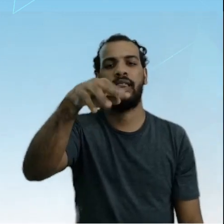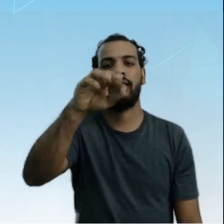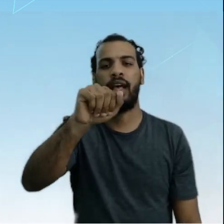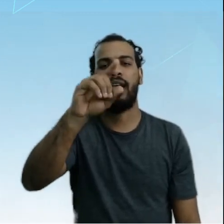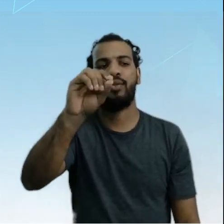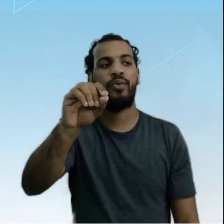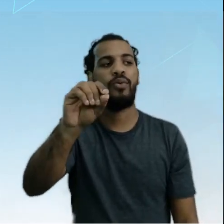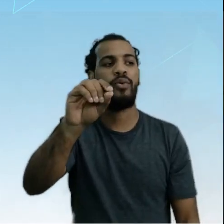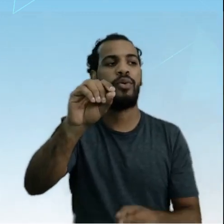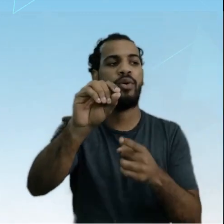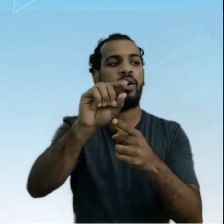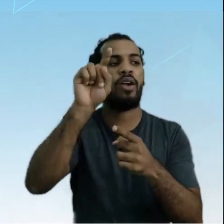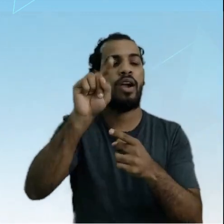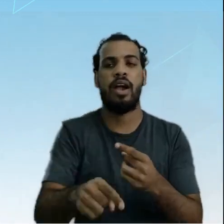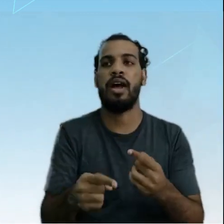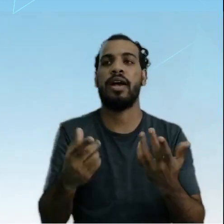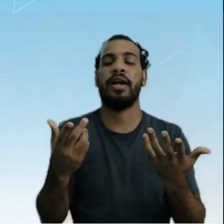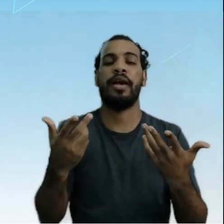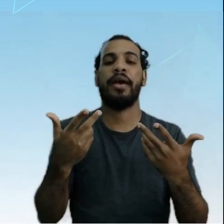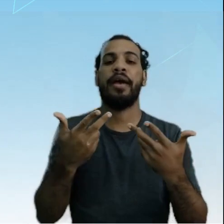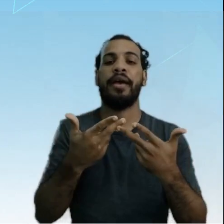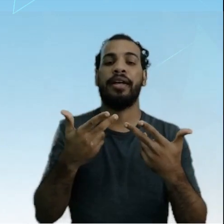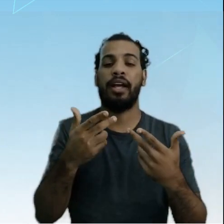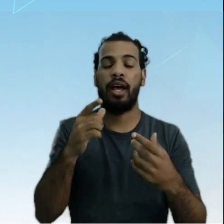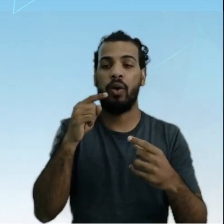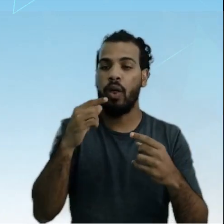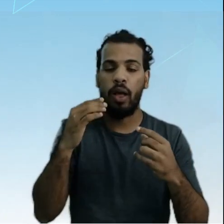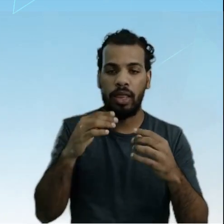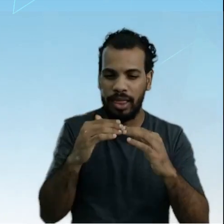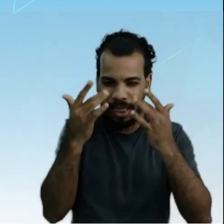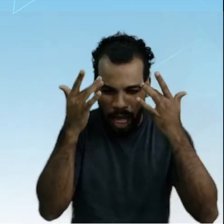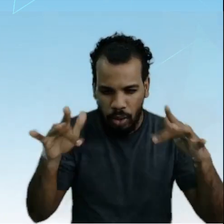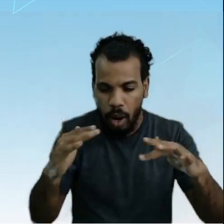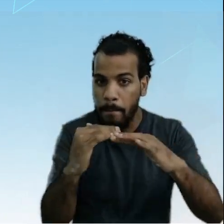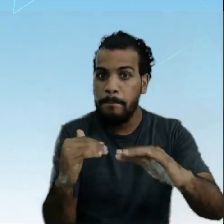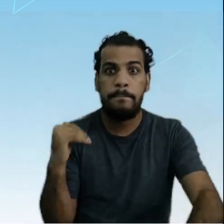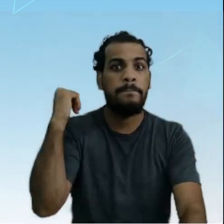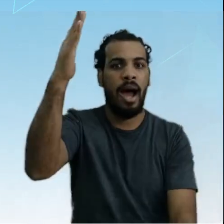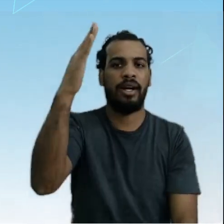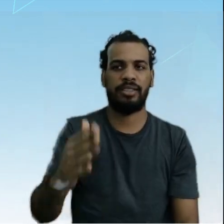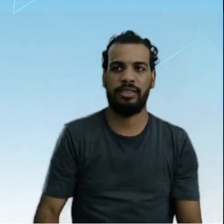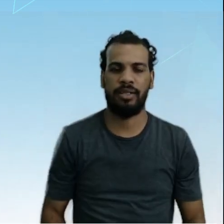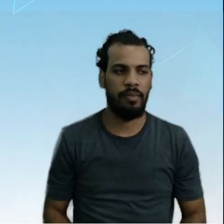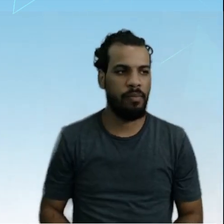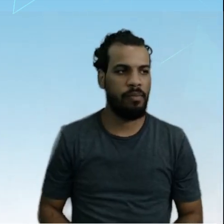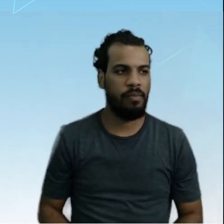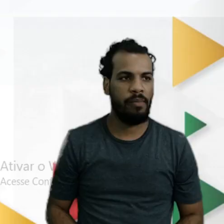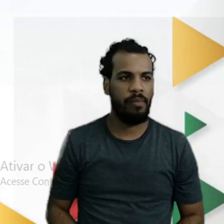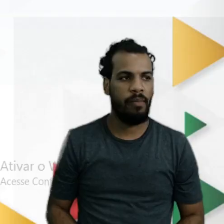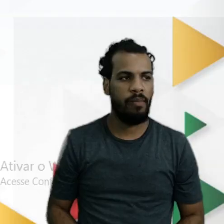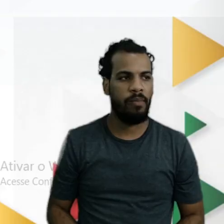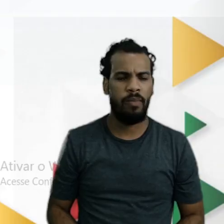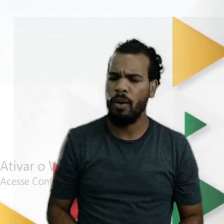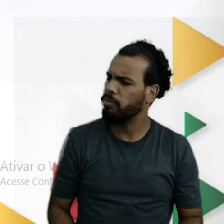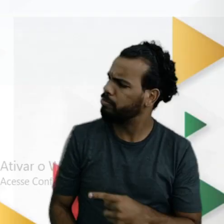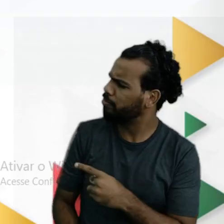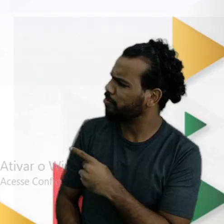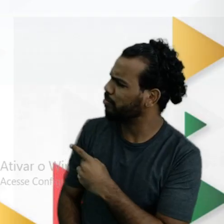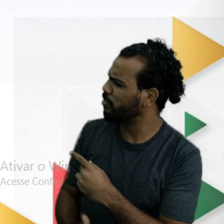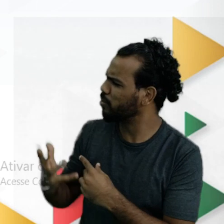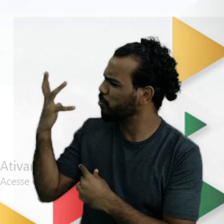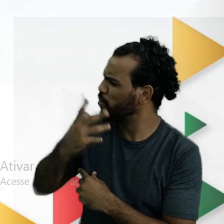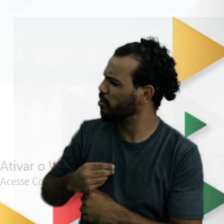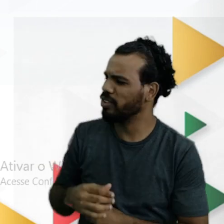aquilo sobrenatural, o que rompe aquilo que nós entendemos como natural. Temos aqui uma bela paisagem. O que será isso aqui?